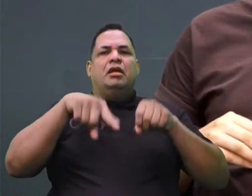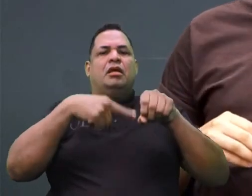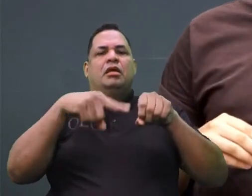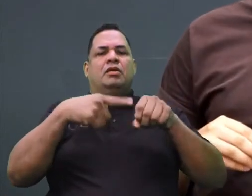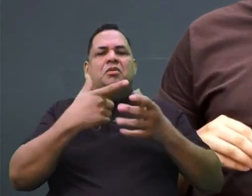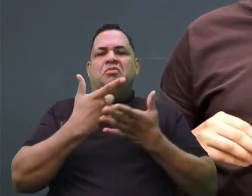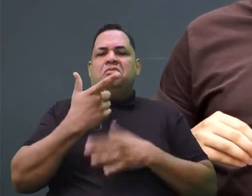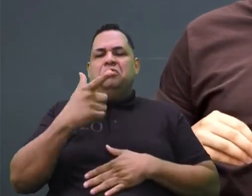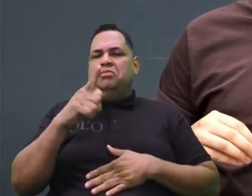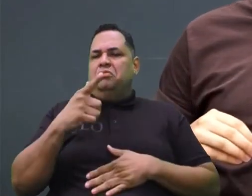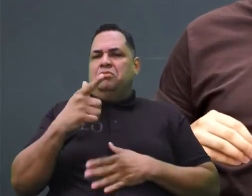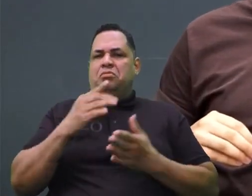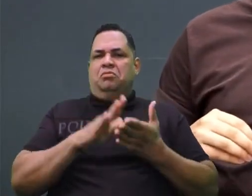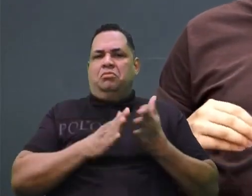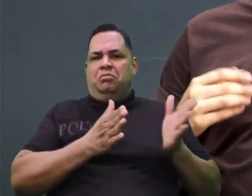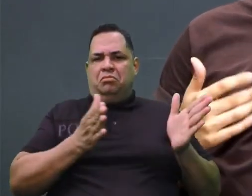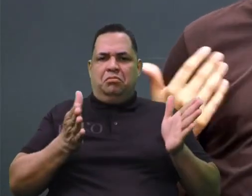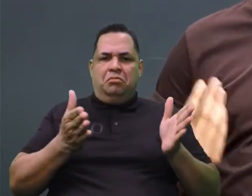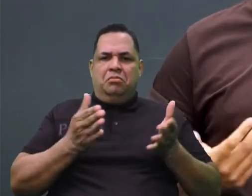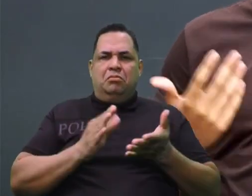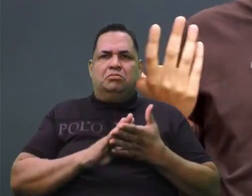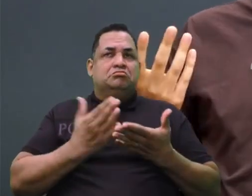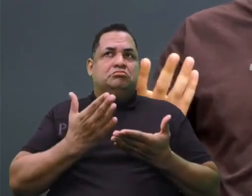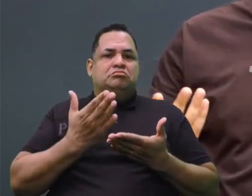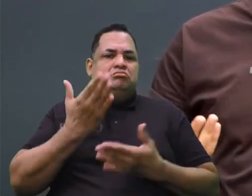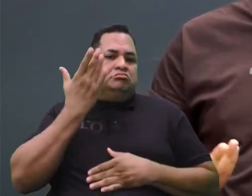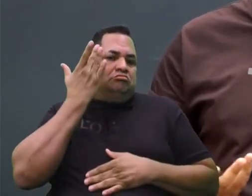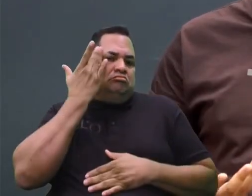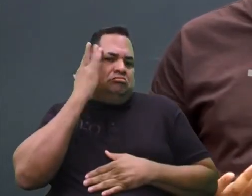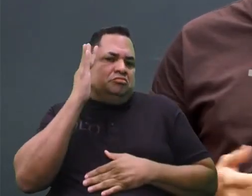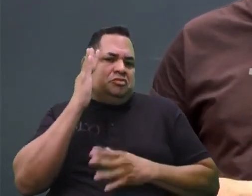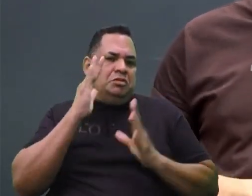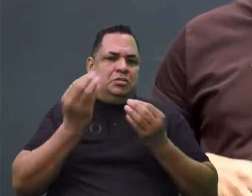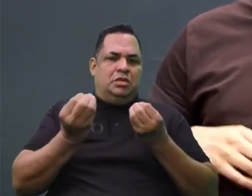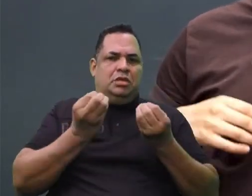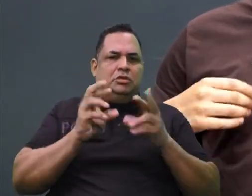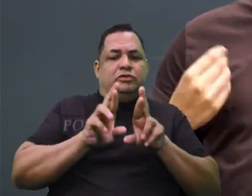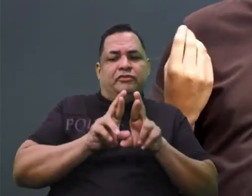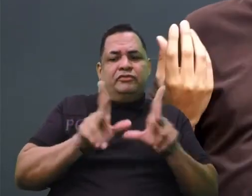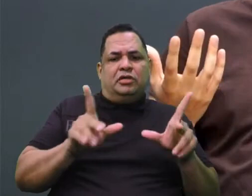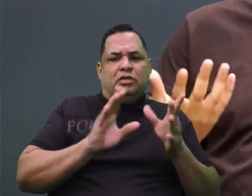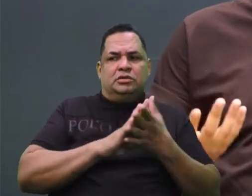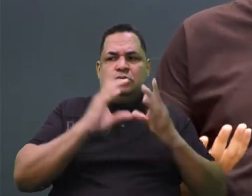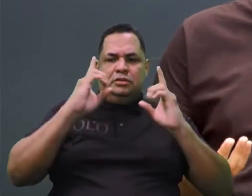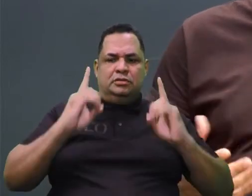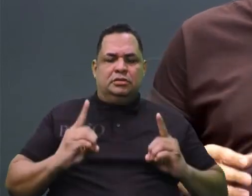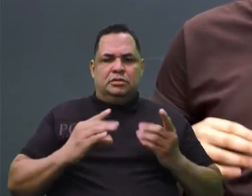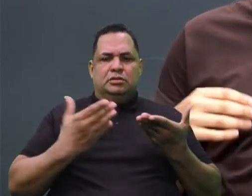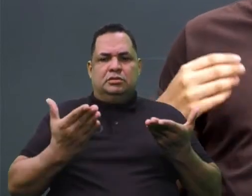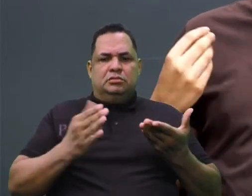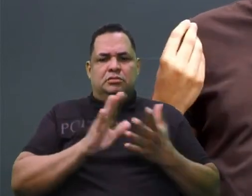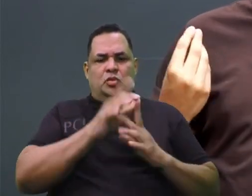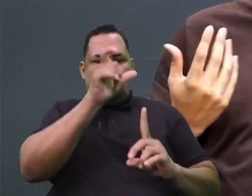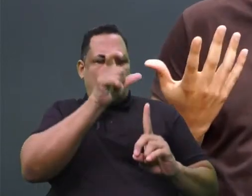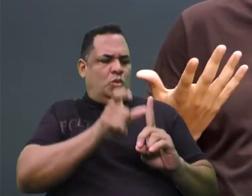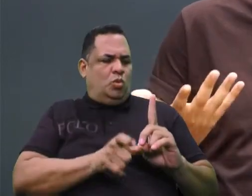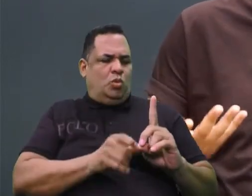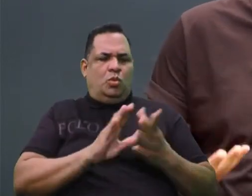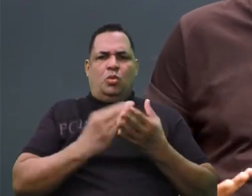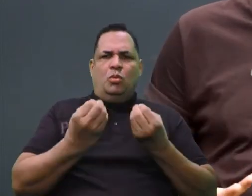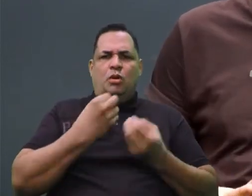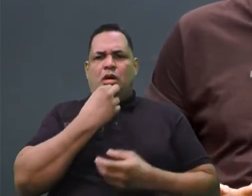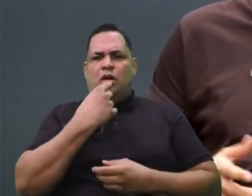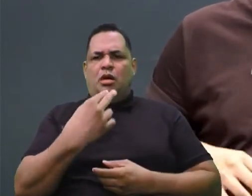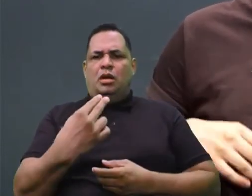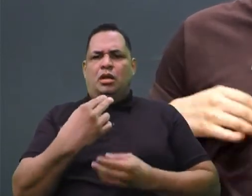tinham, naquela época, discernimento do que era um surdo, aquele sujeito surdo, de como a